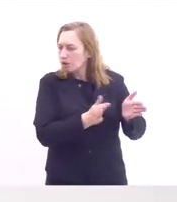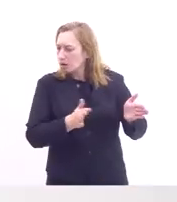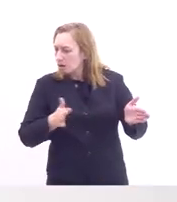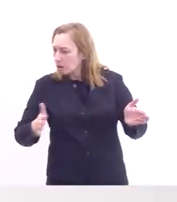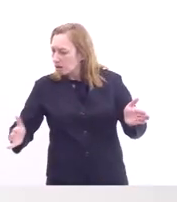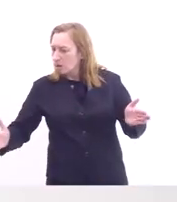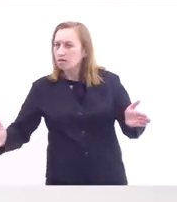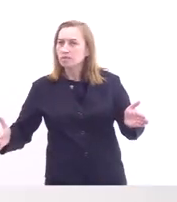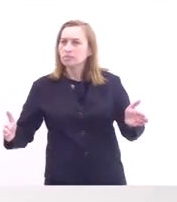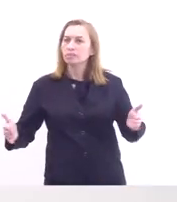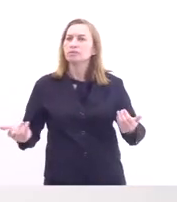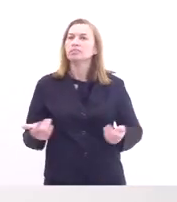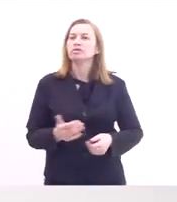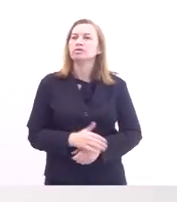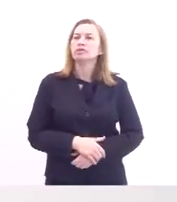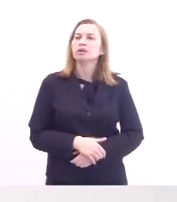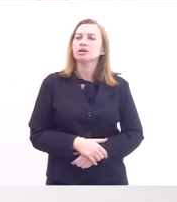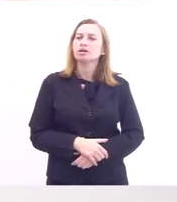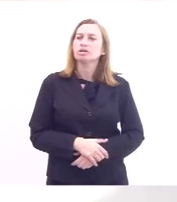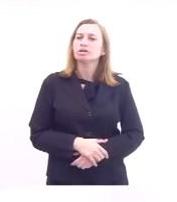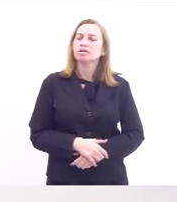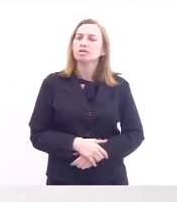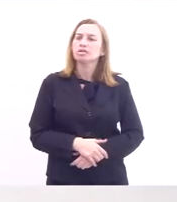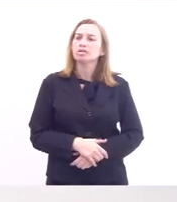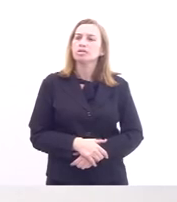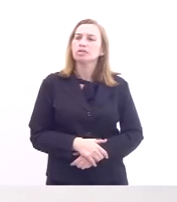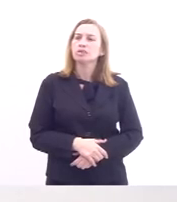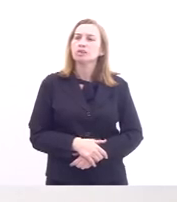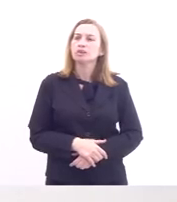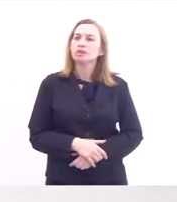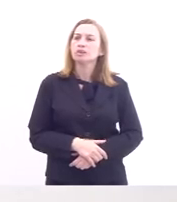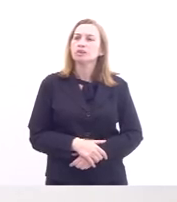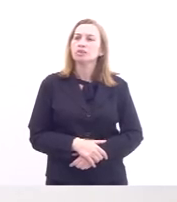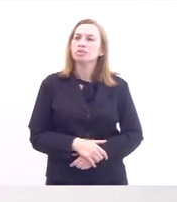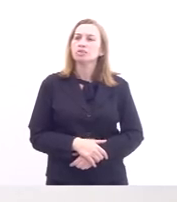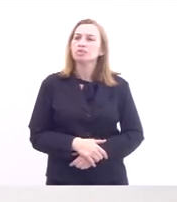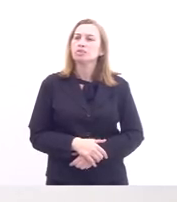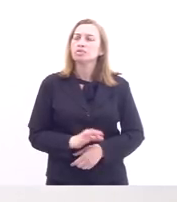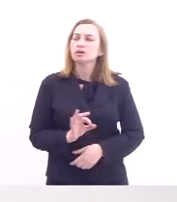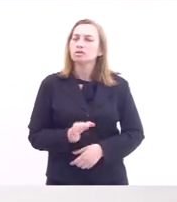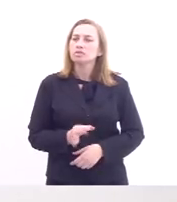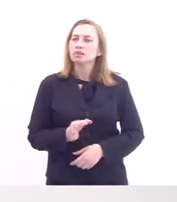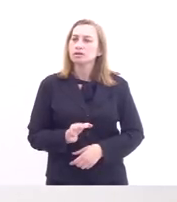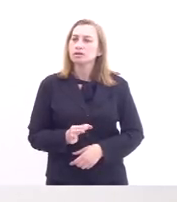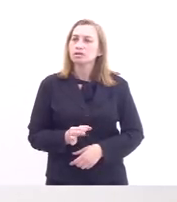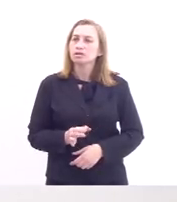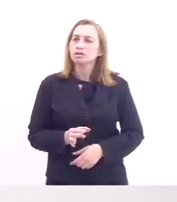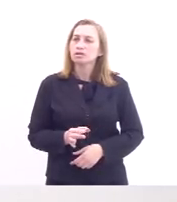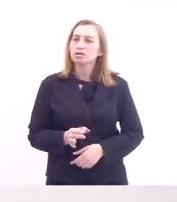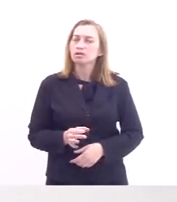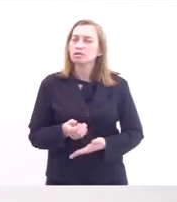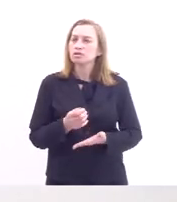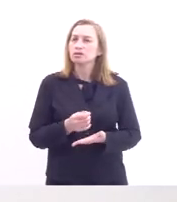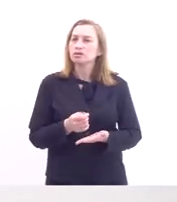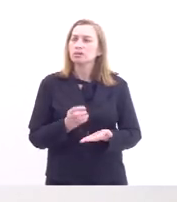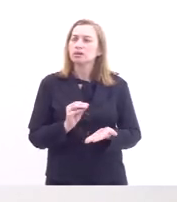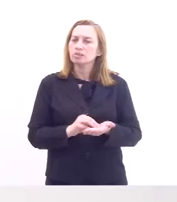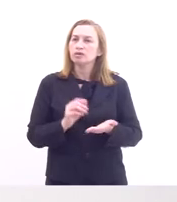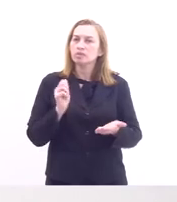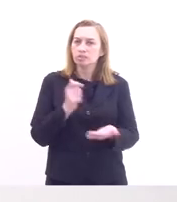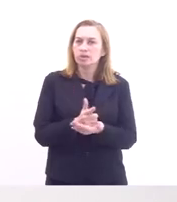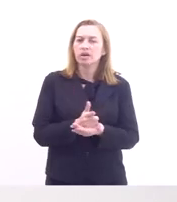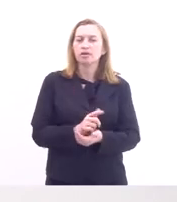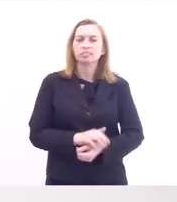pago esse ano, e o que a gente atualmente tem inscrito em reais a pagar